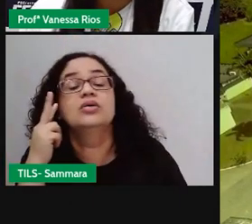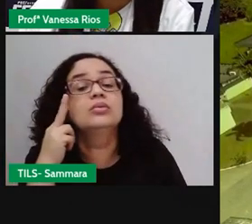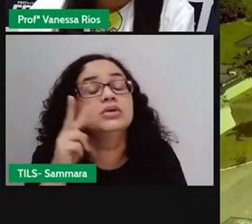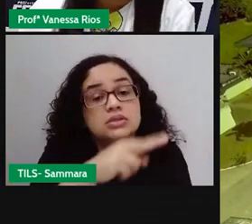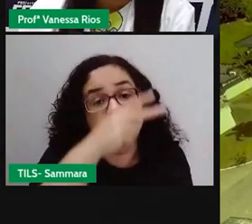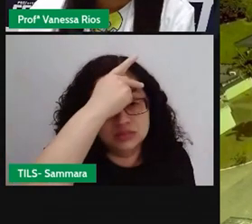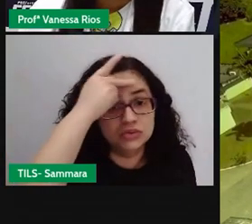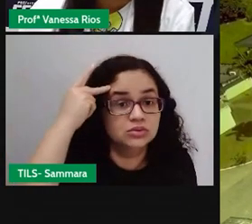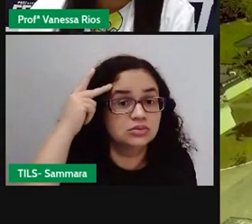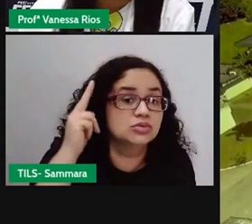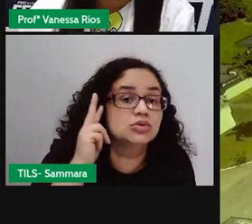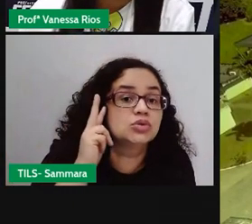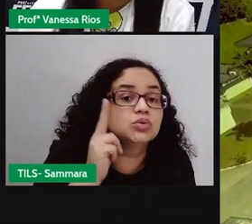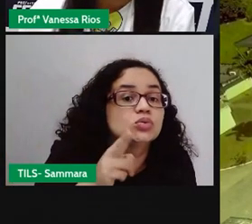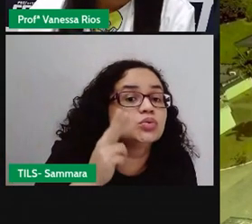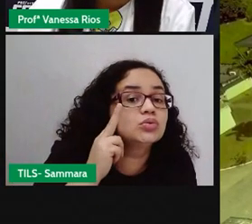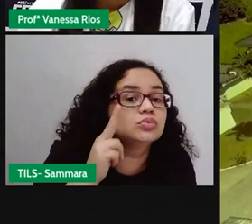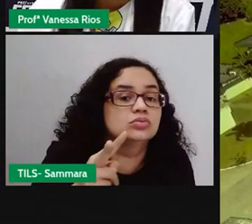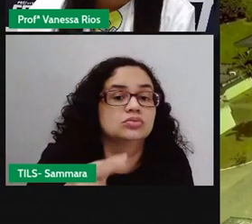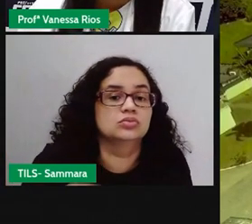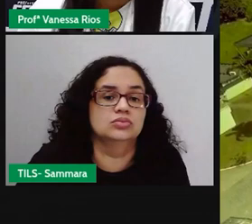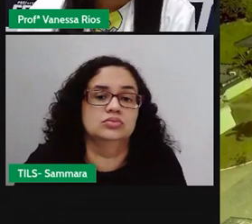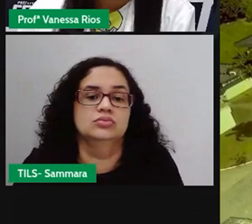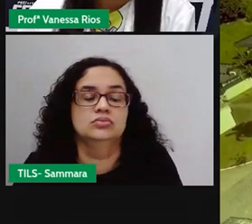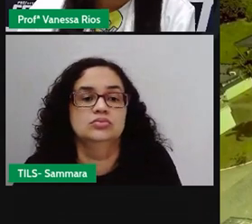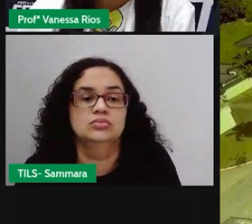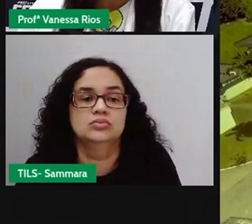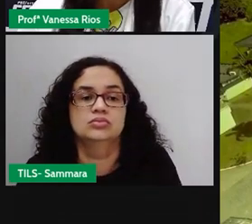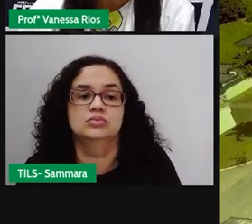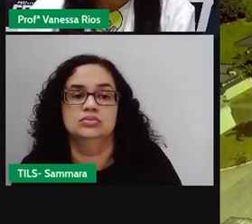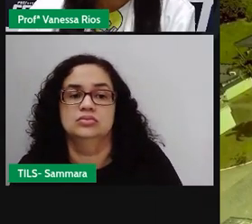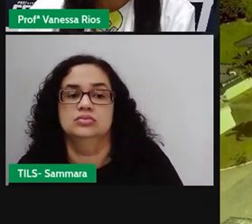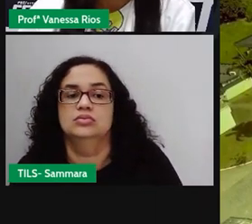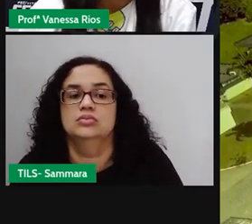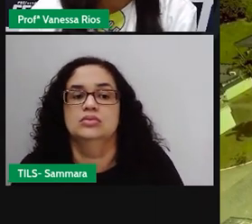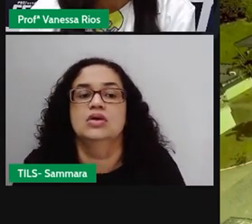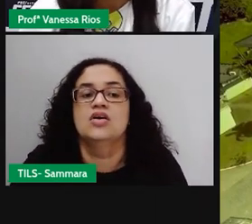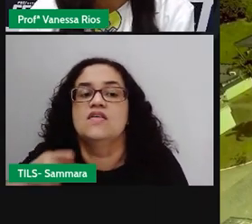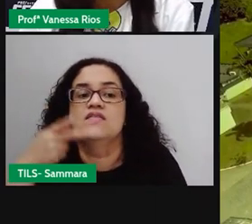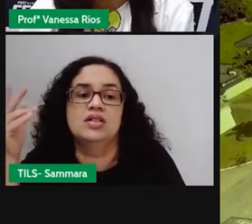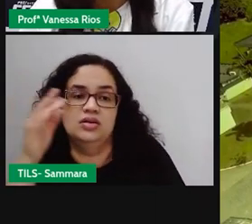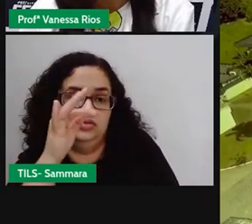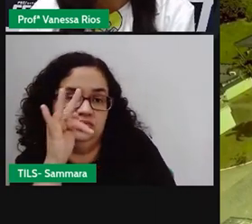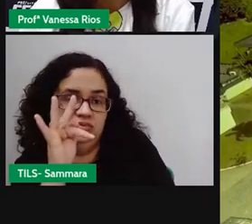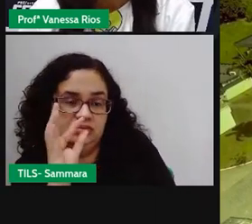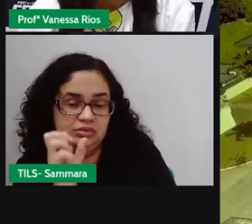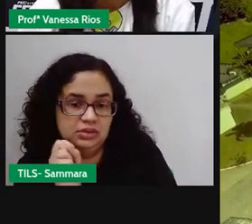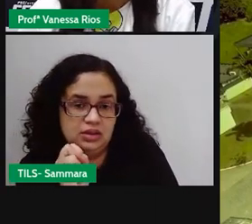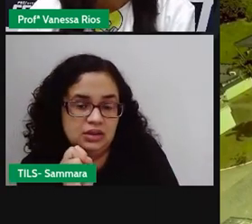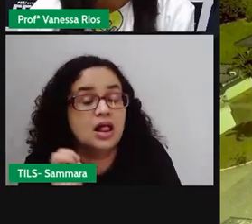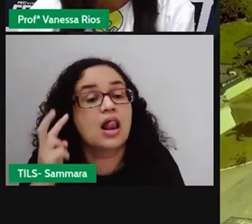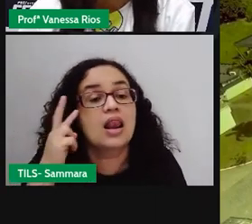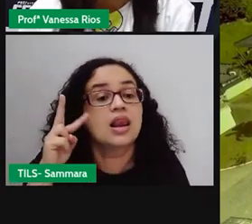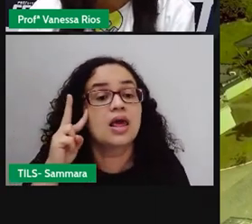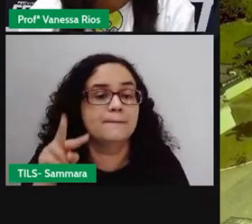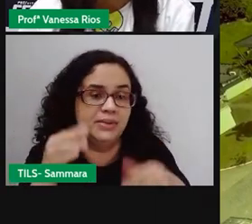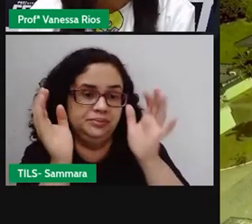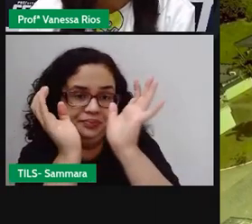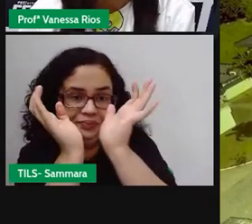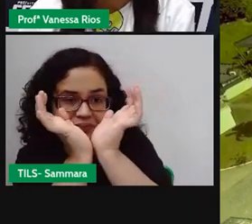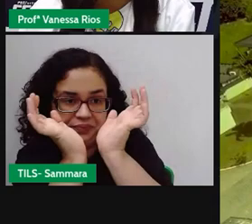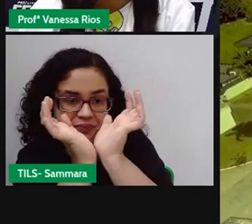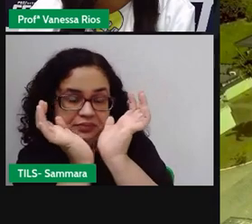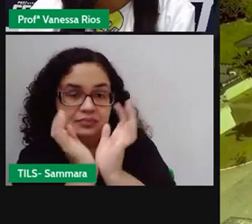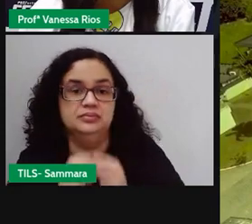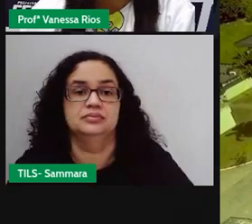visível. Então, assim, cartão postal, sempre quando falo em Feira de Santana, a gente lembra sempre da caixa